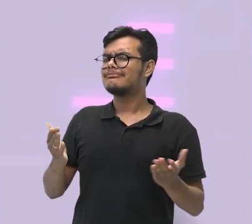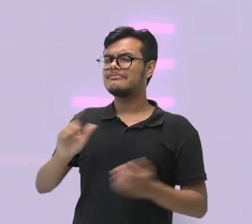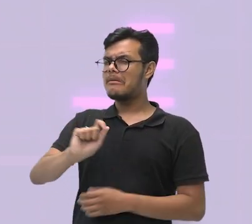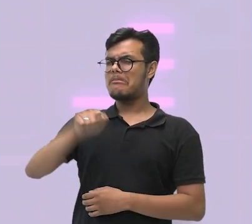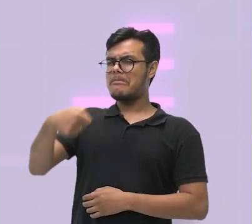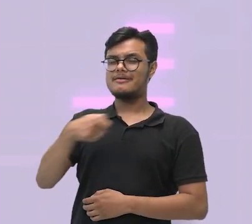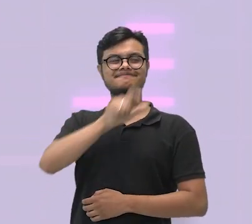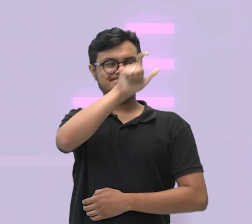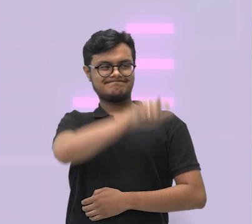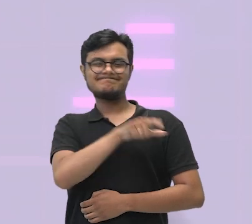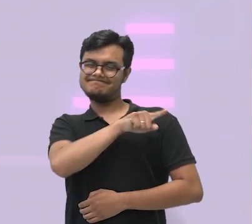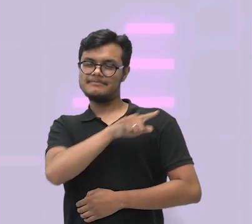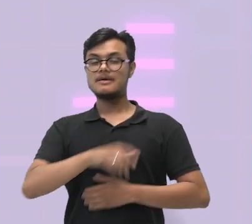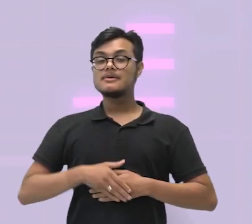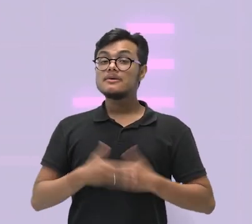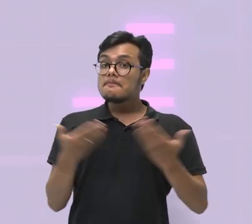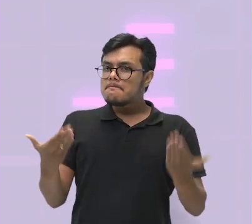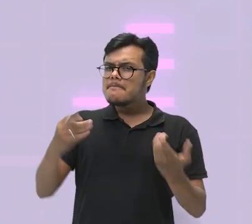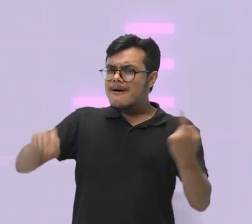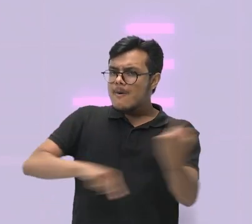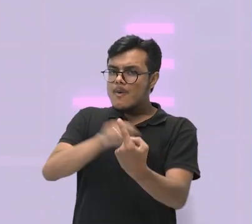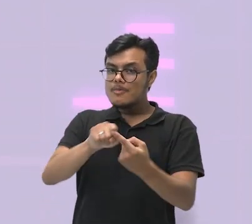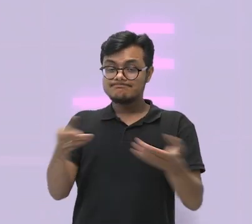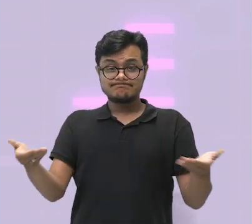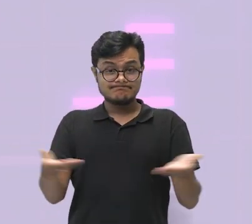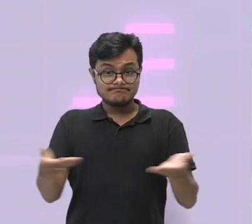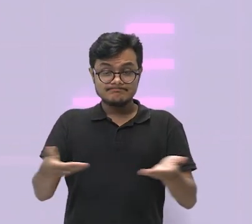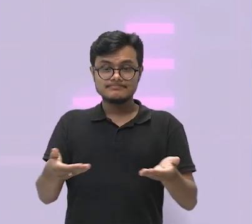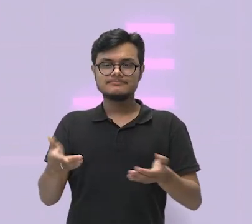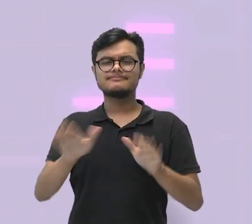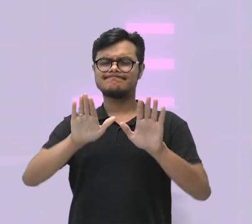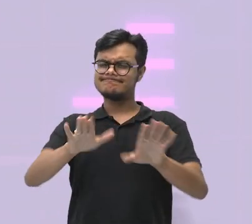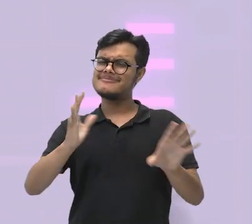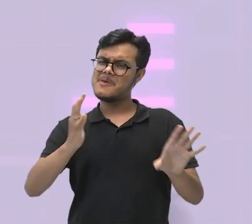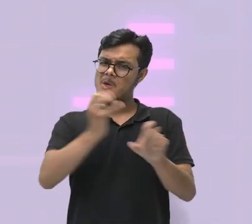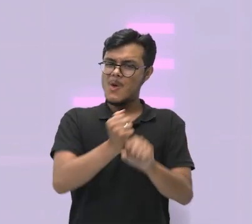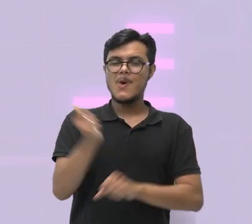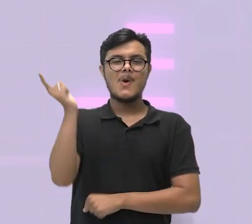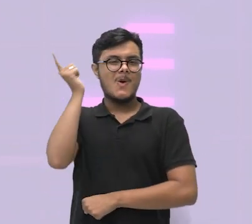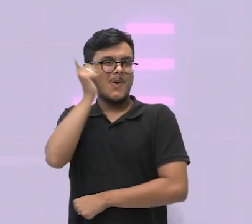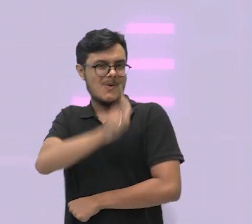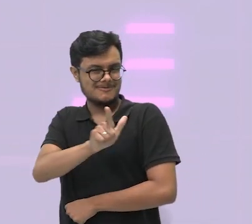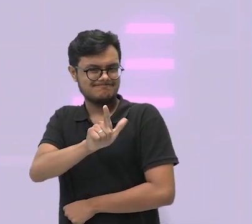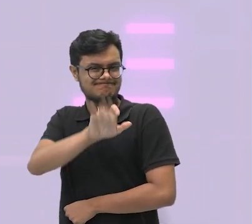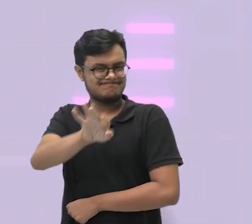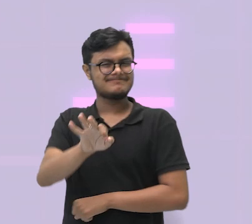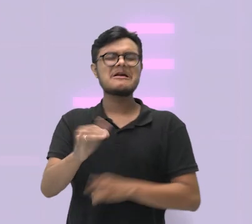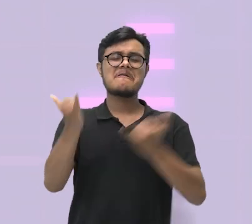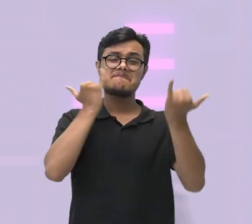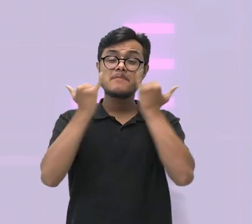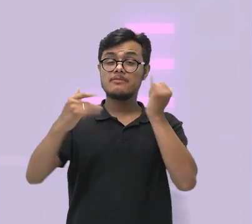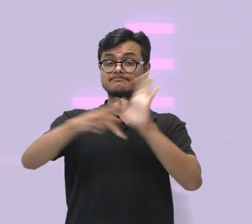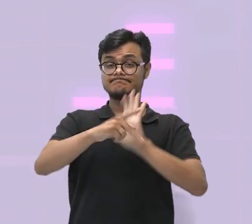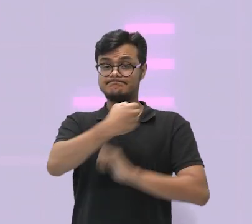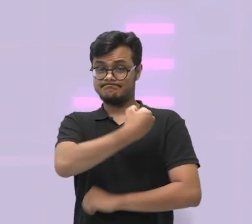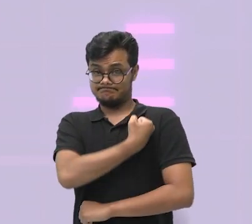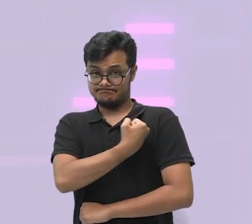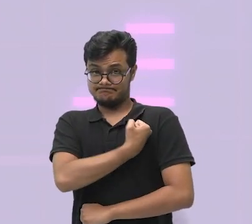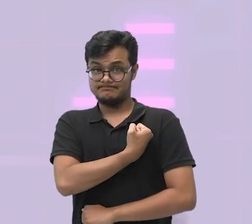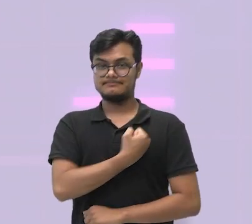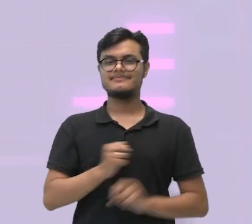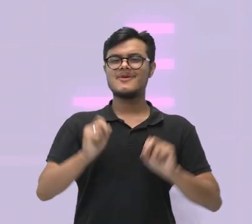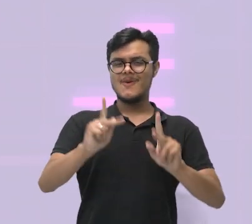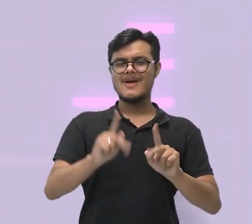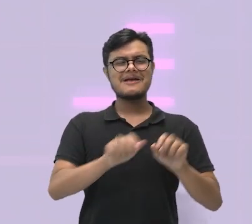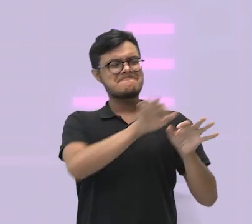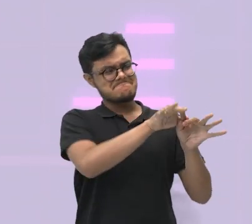né? Mas, enfim, o nosso objeto de estudo é fazer alguns cálculos utilizando aí as informações aí das alturas do